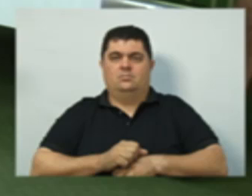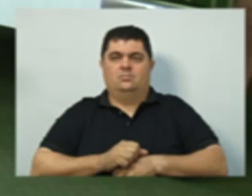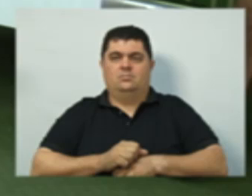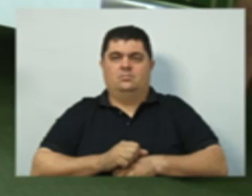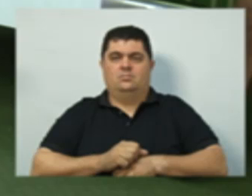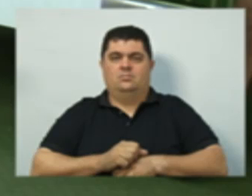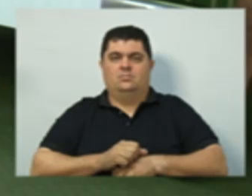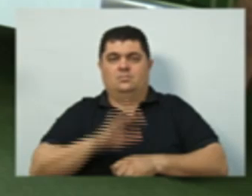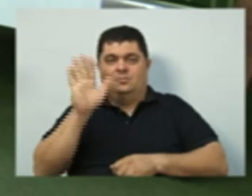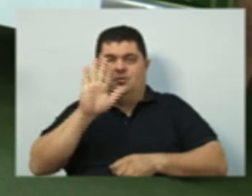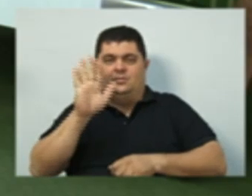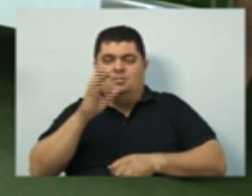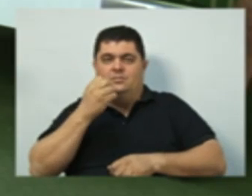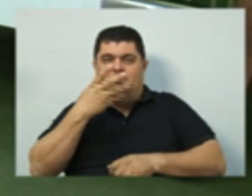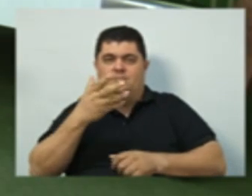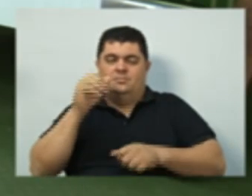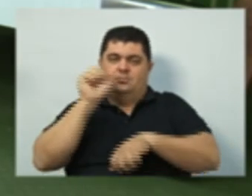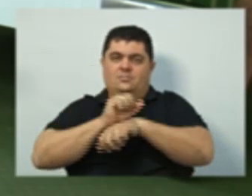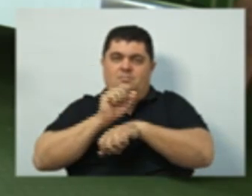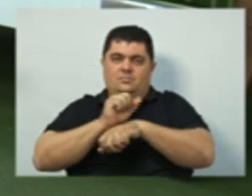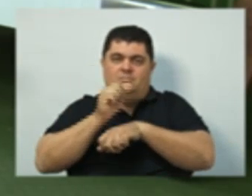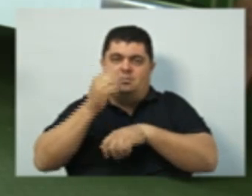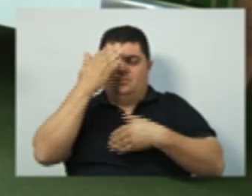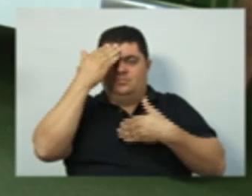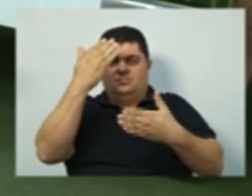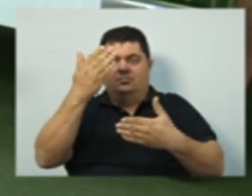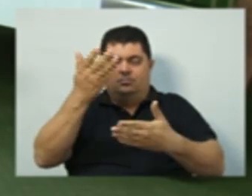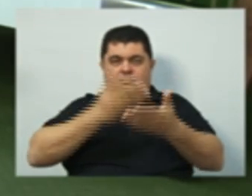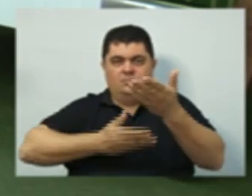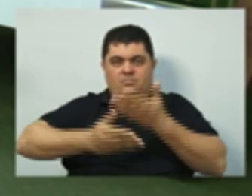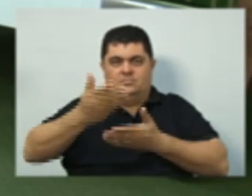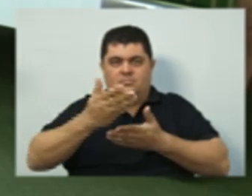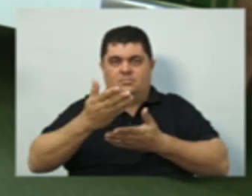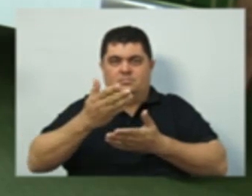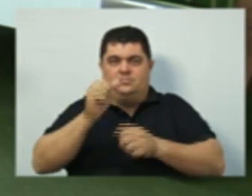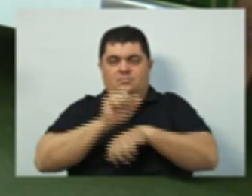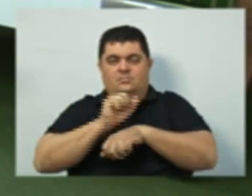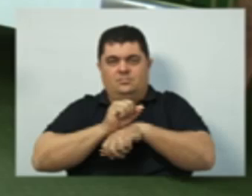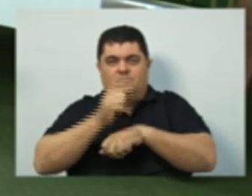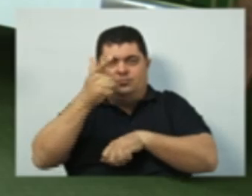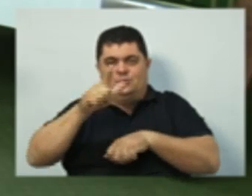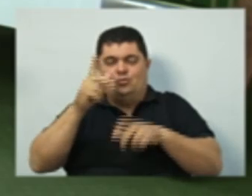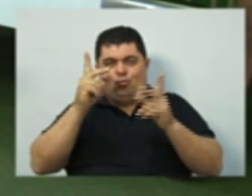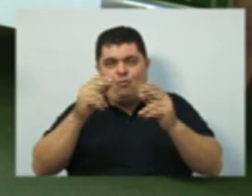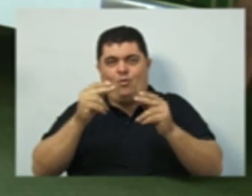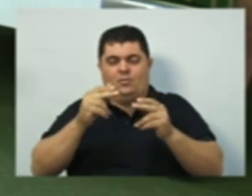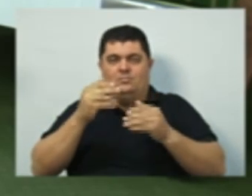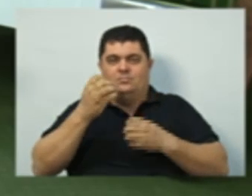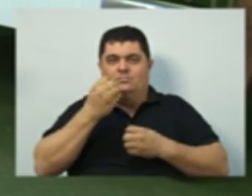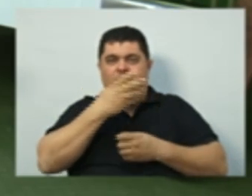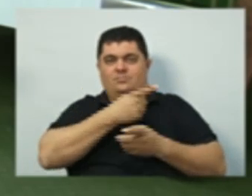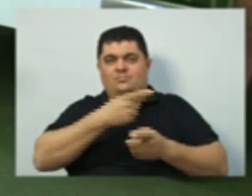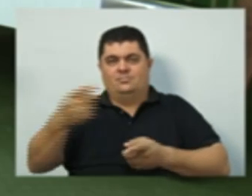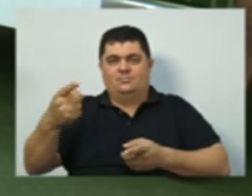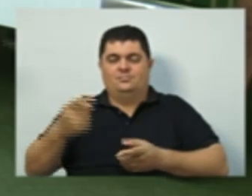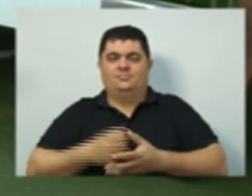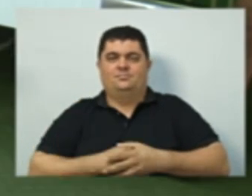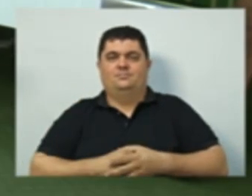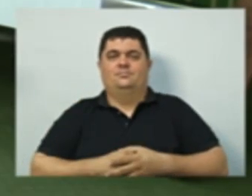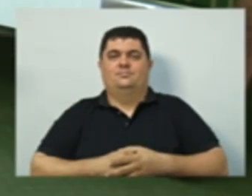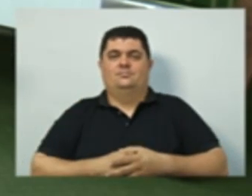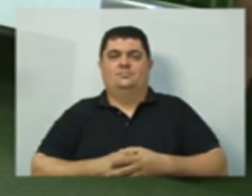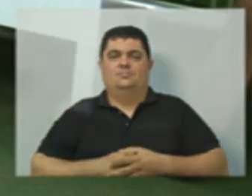Tchau, pessoal, esperamos vocês na próxima aula e obrigado pela participação. Esperamos permanecer assim na próxima também, novamente. Boa semana para vocês. Até.